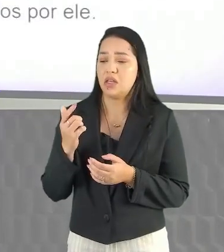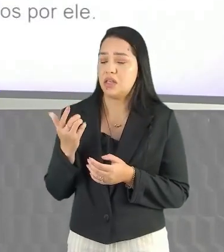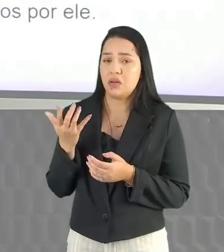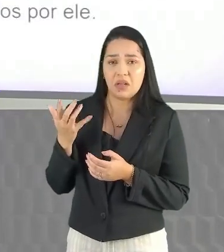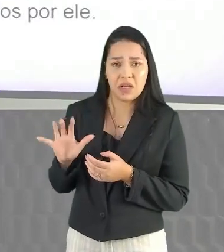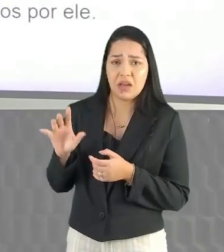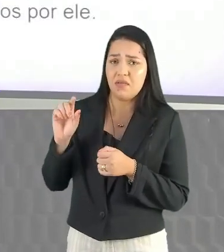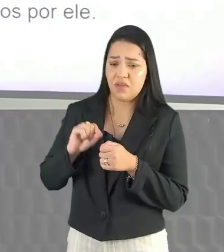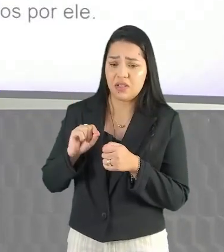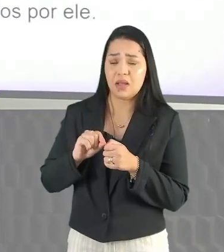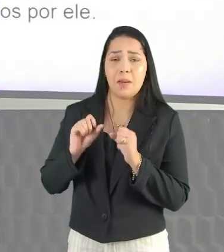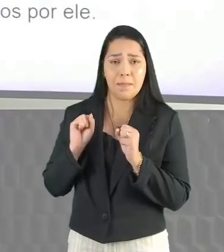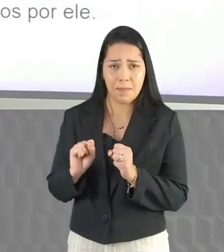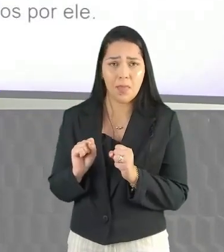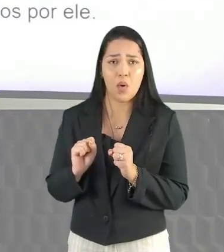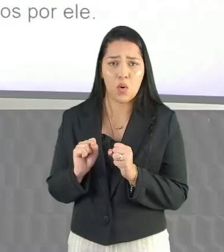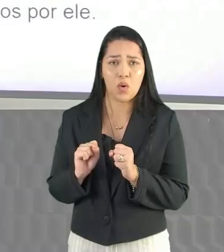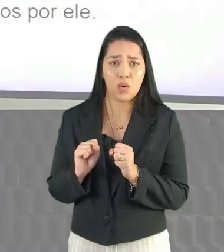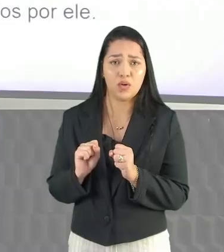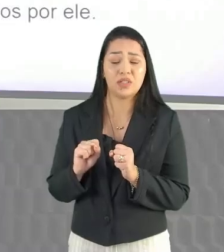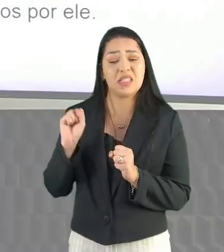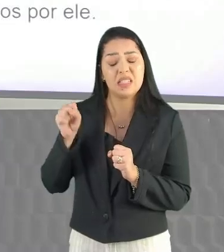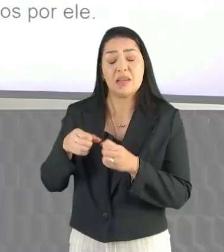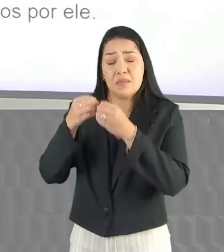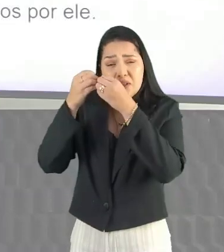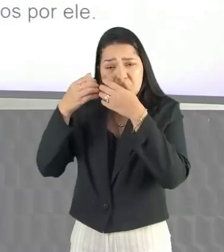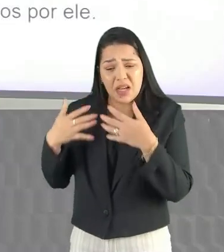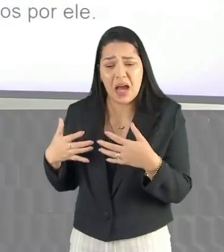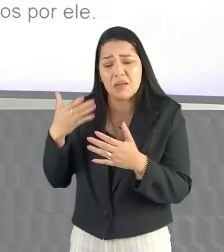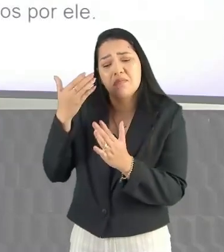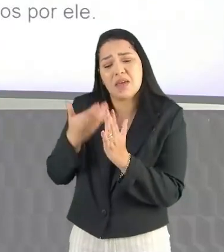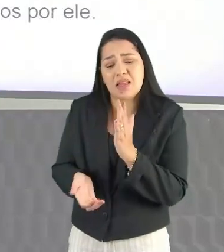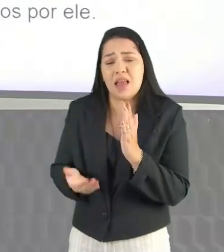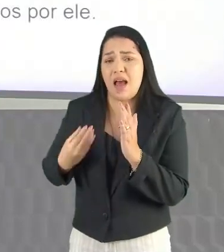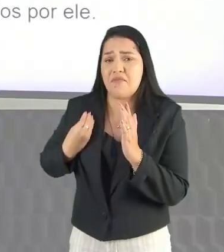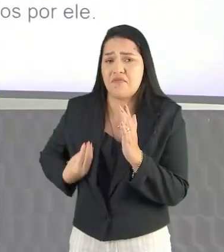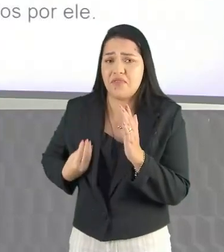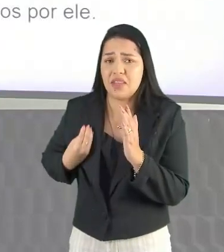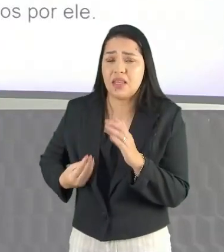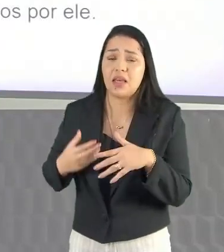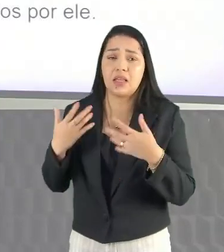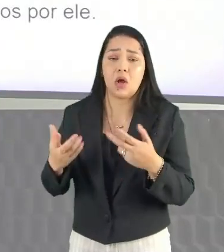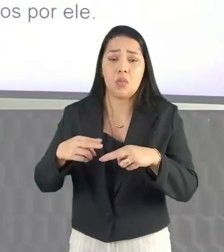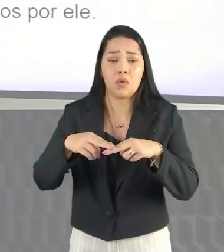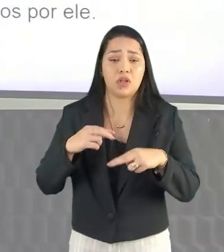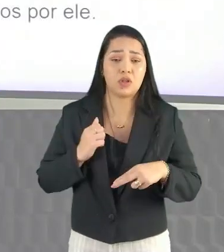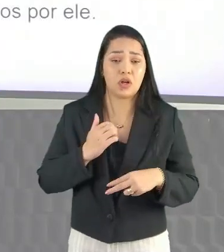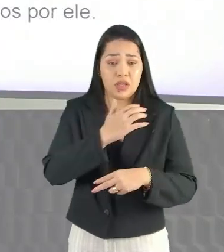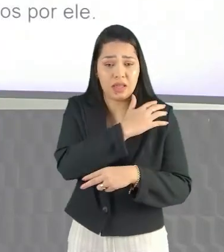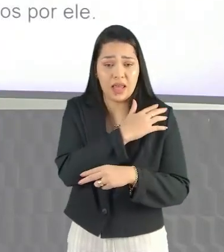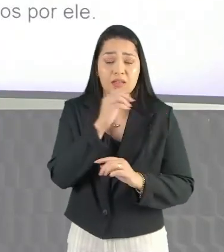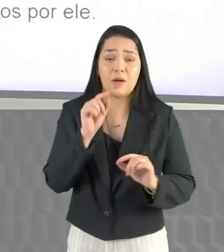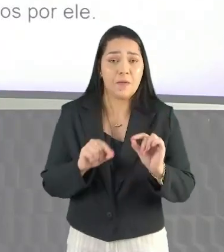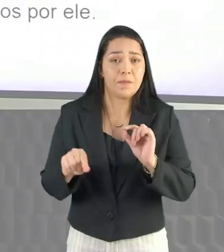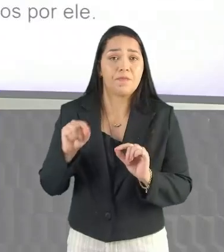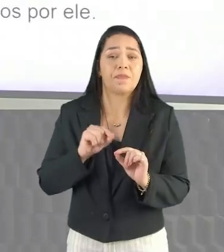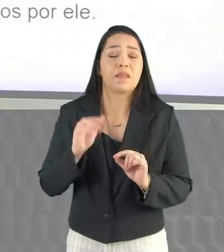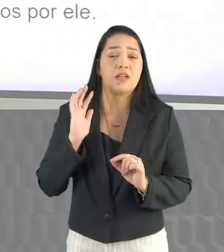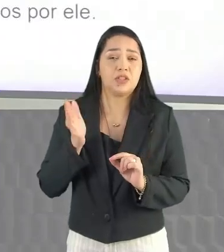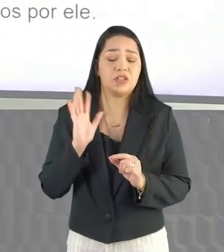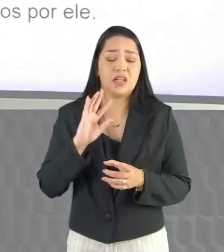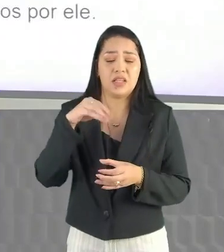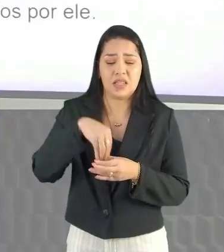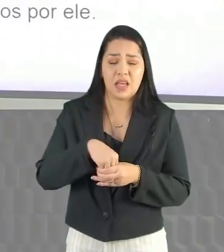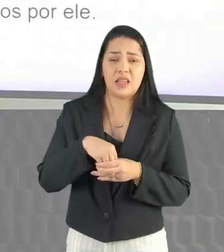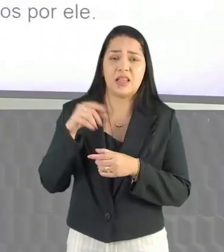fizesse dessa forma poderia então ser muito prejudicado e até perder a sua própria vida. Então esses coronéis eles funcionaram muito bem